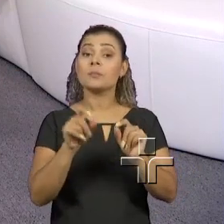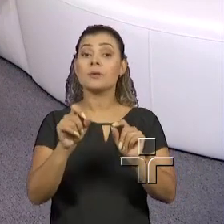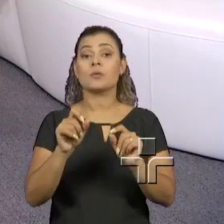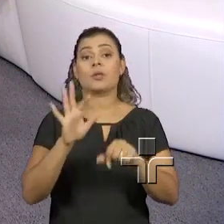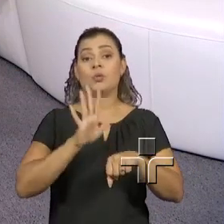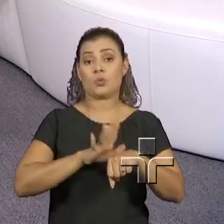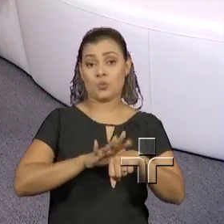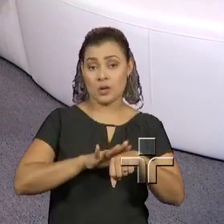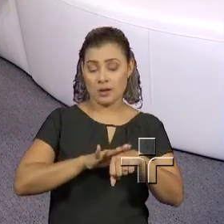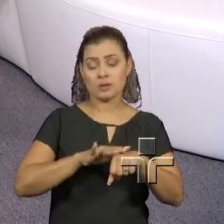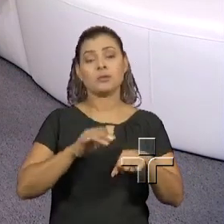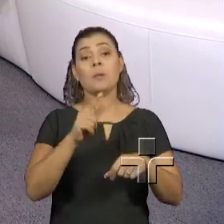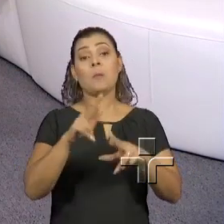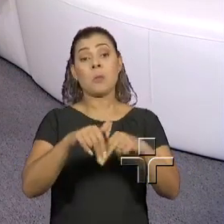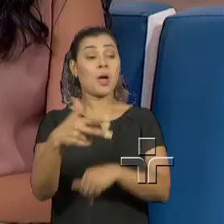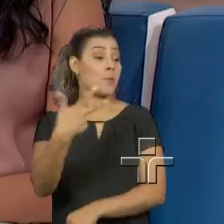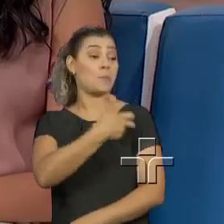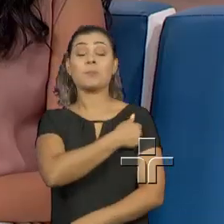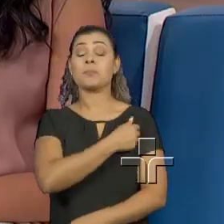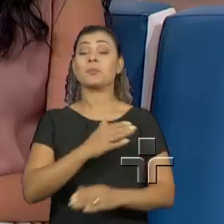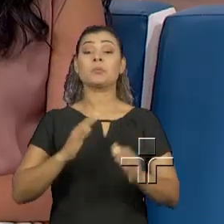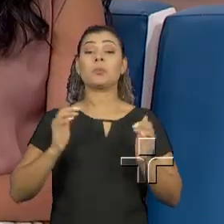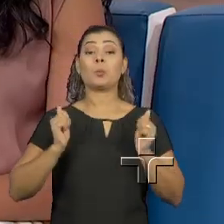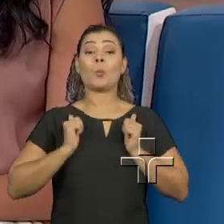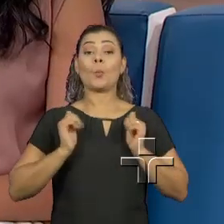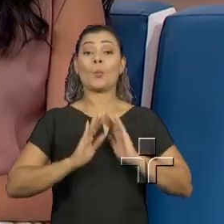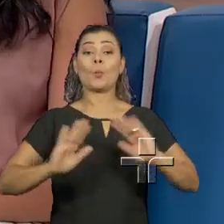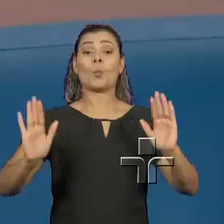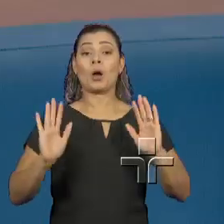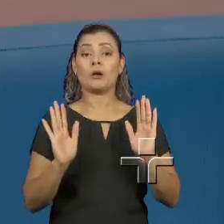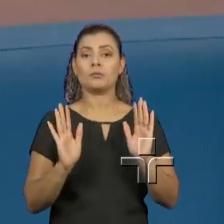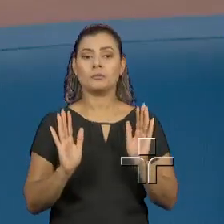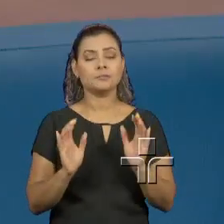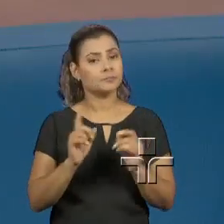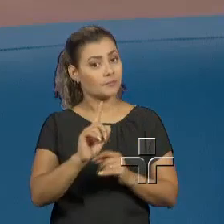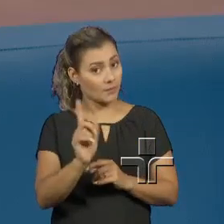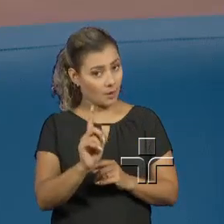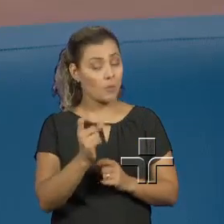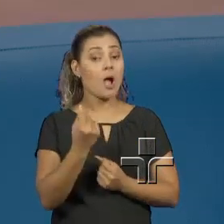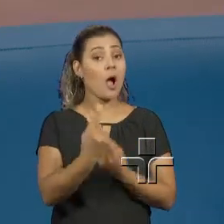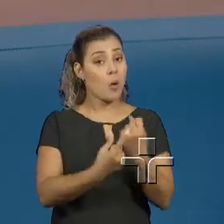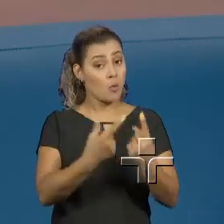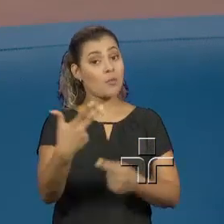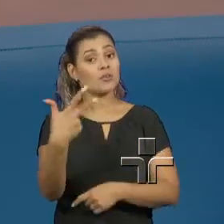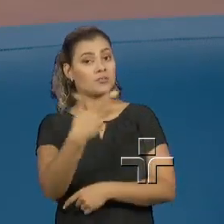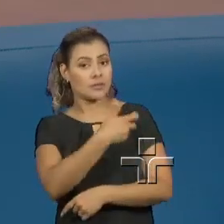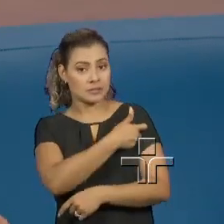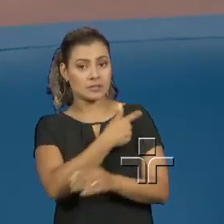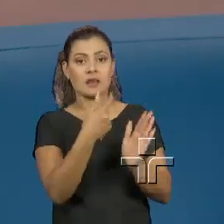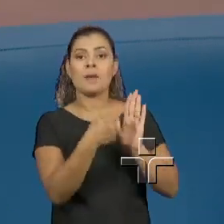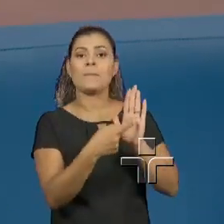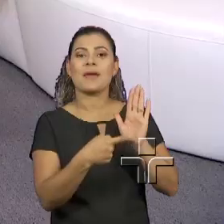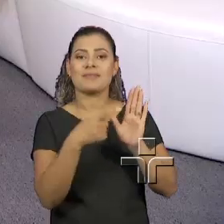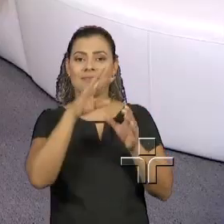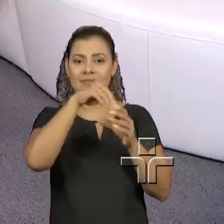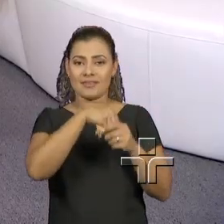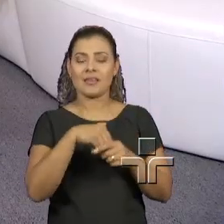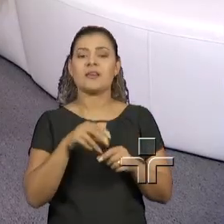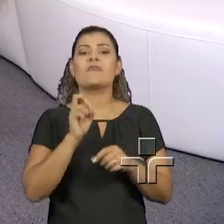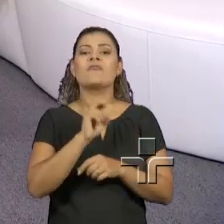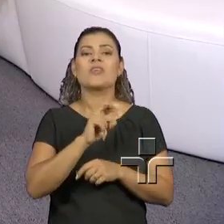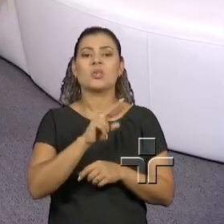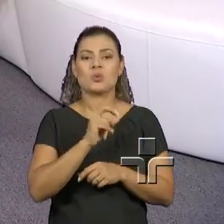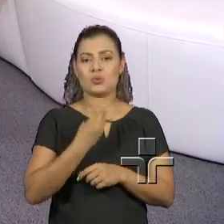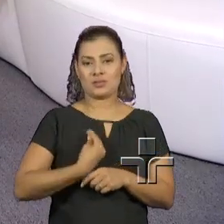própria doença, né? Não é porque tomou vacina que vai ter a doença, né? Isso, perfeito. Algumas vacinas, por exemplo, de vírus vivo atenuado, a gente sabe